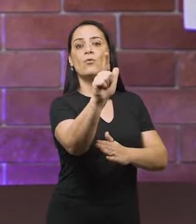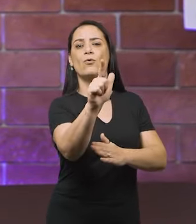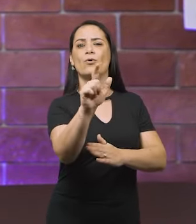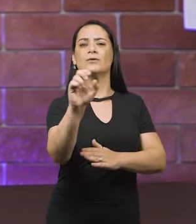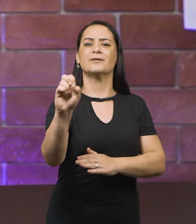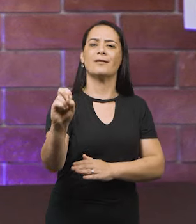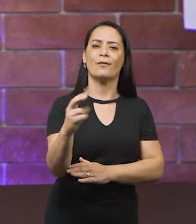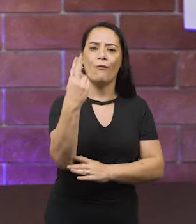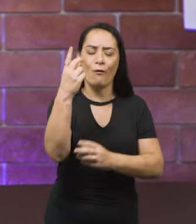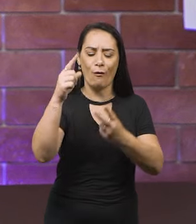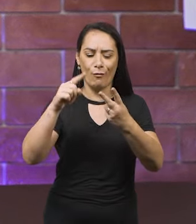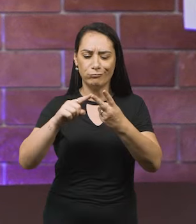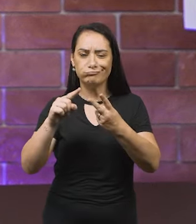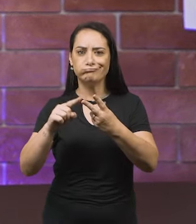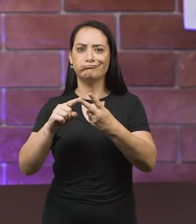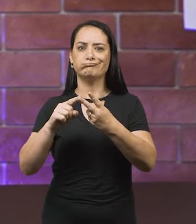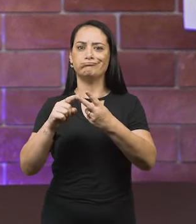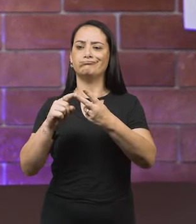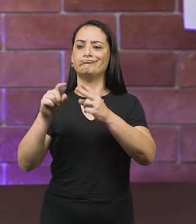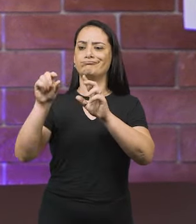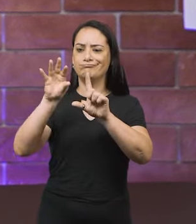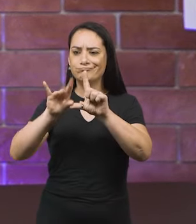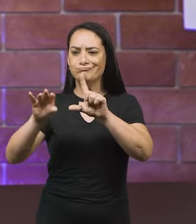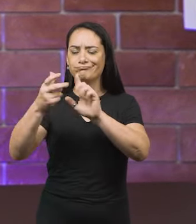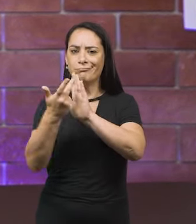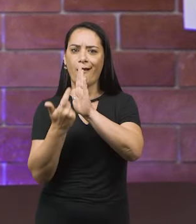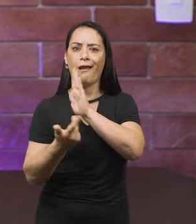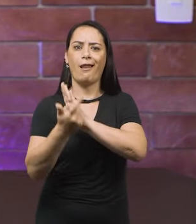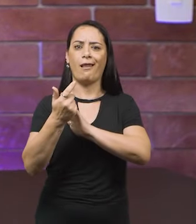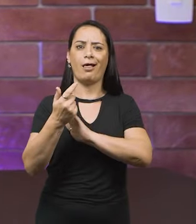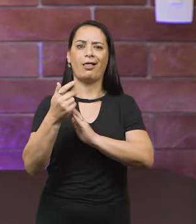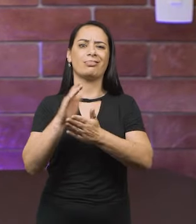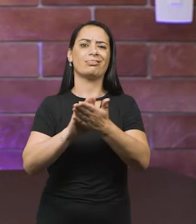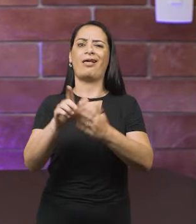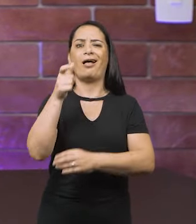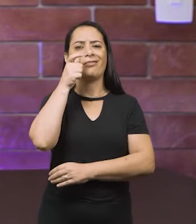ou imagens que não tem nada a ver com o que você pensou.